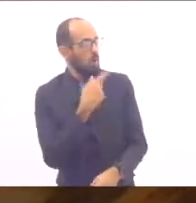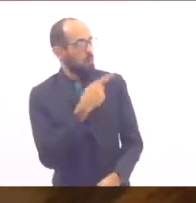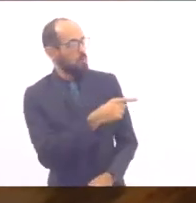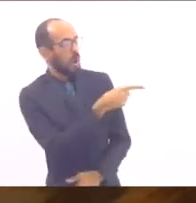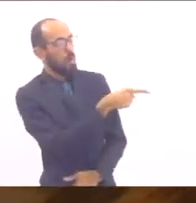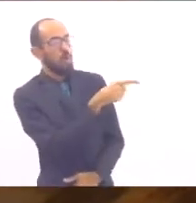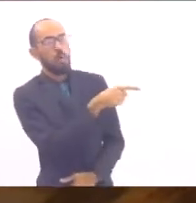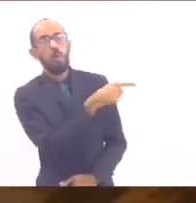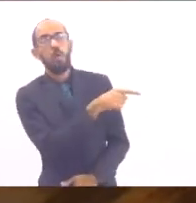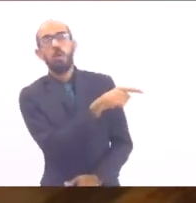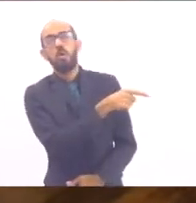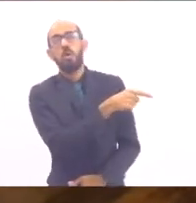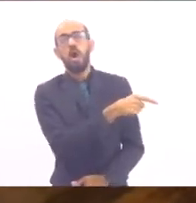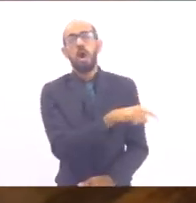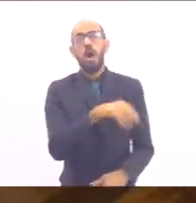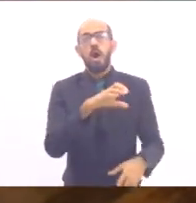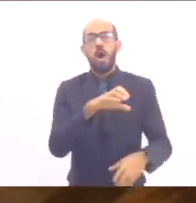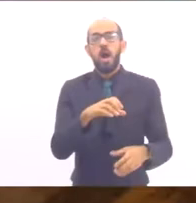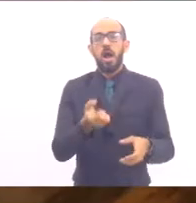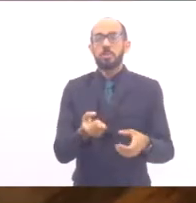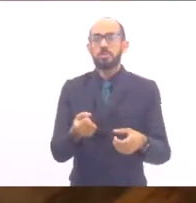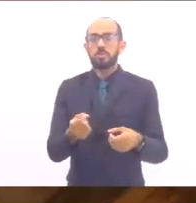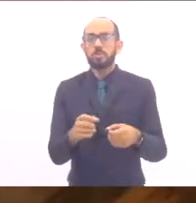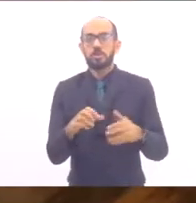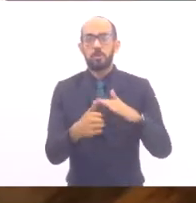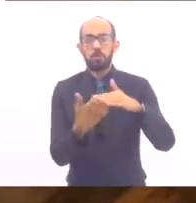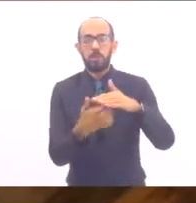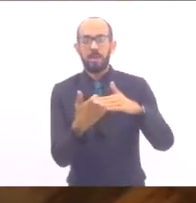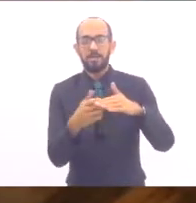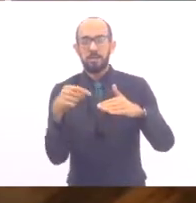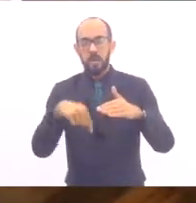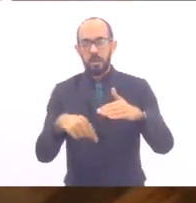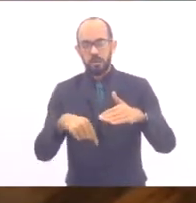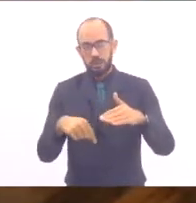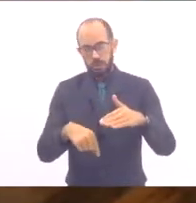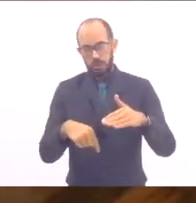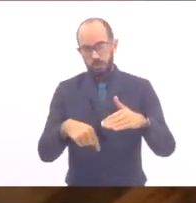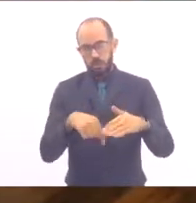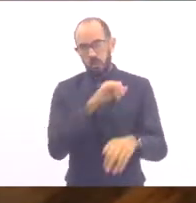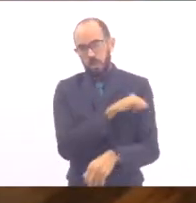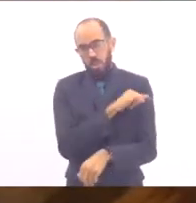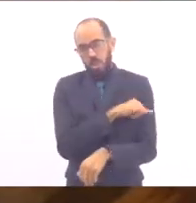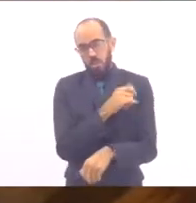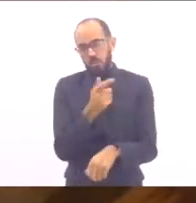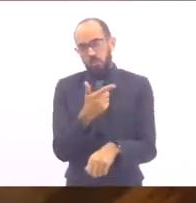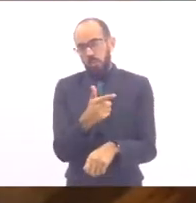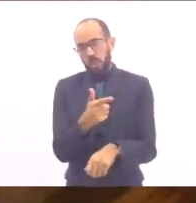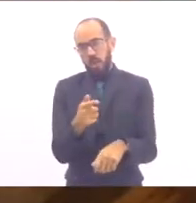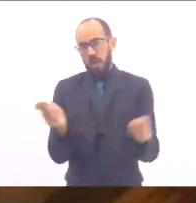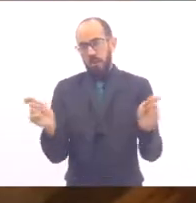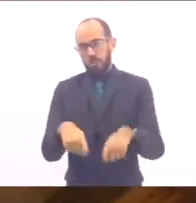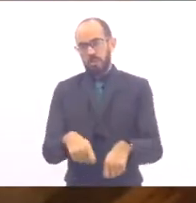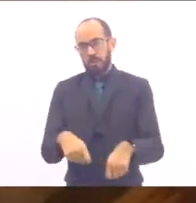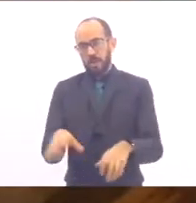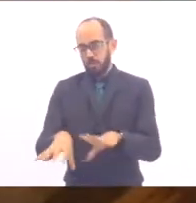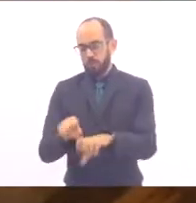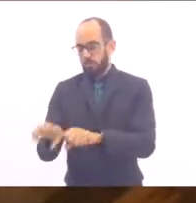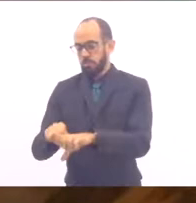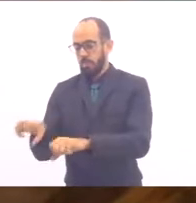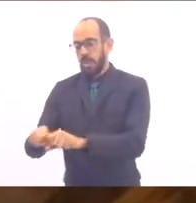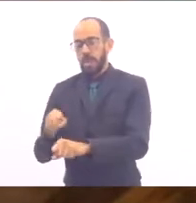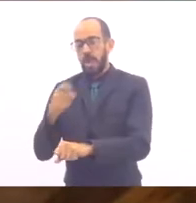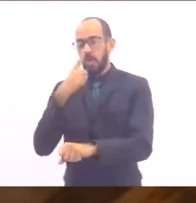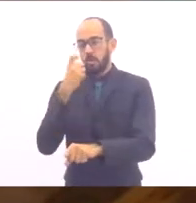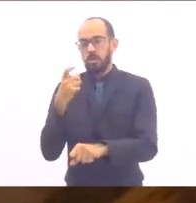cooperativas do Rio de Janeiro não têm nenhuma competência de pegar os resíduos das grandes indústrias,